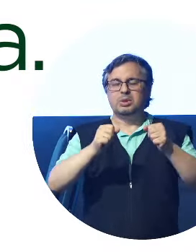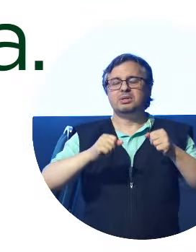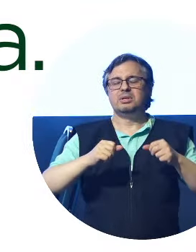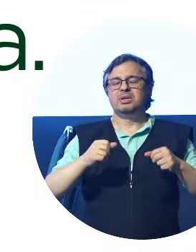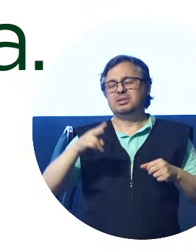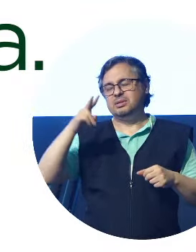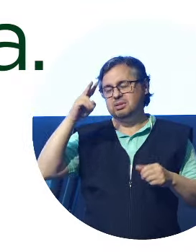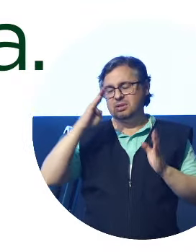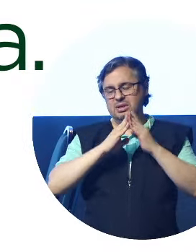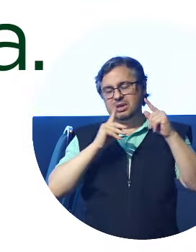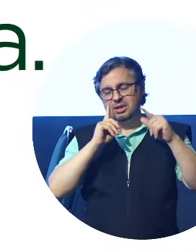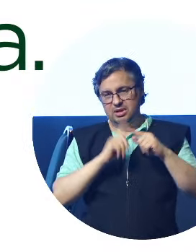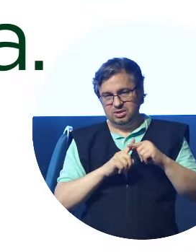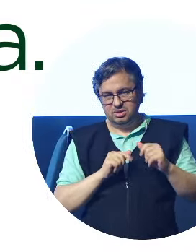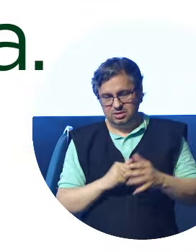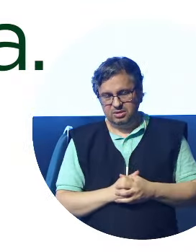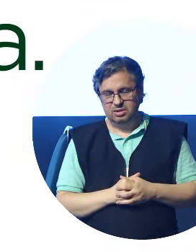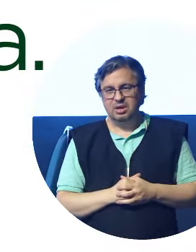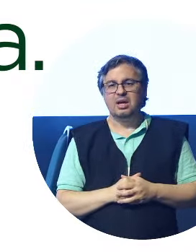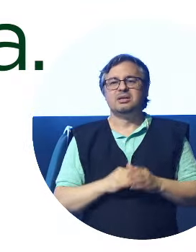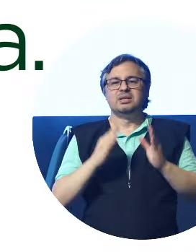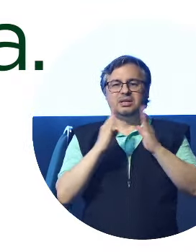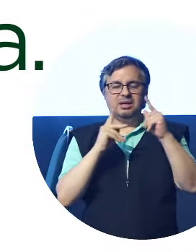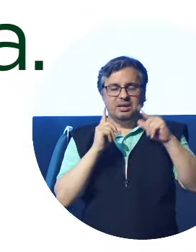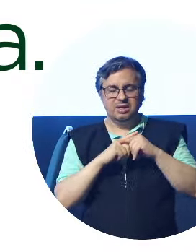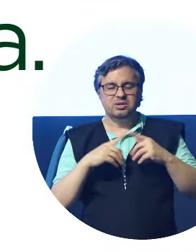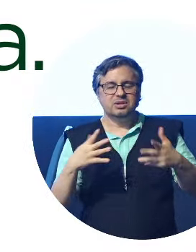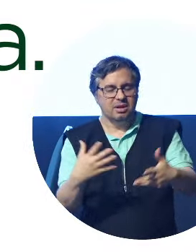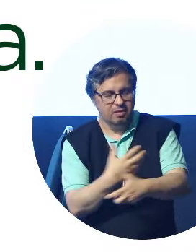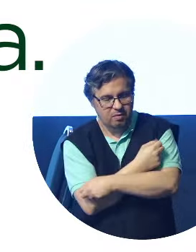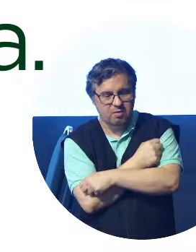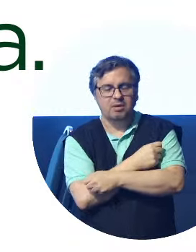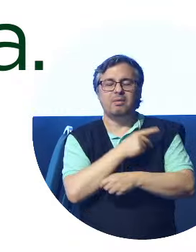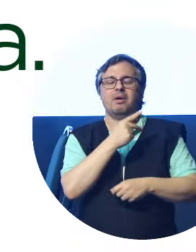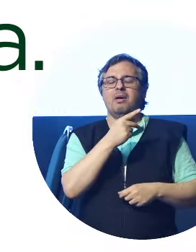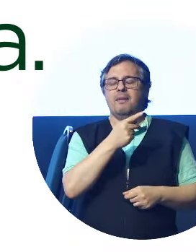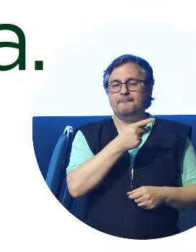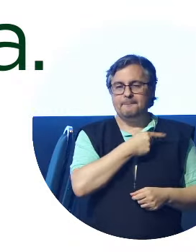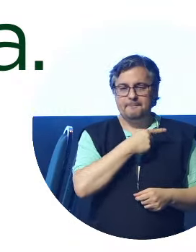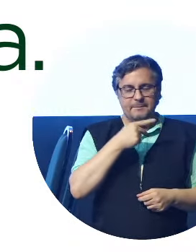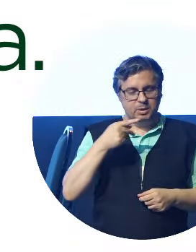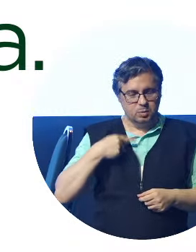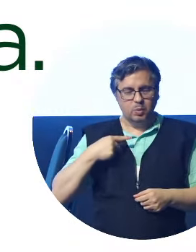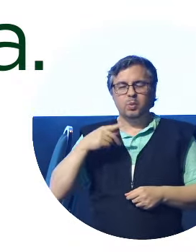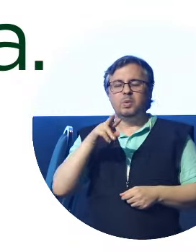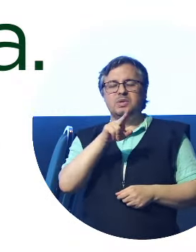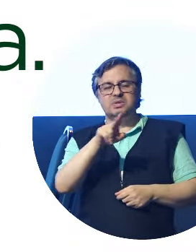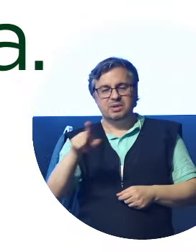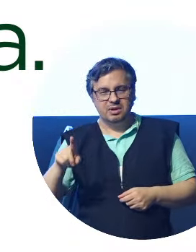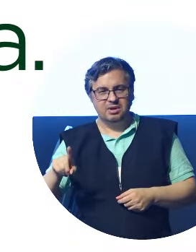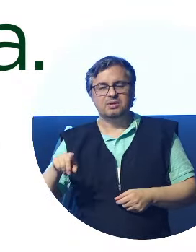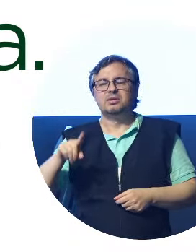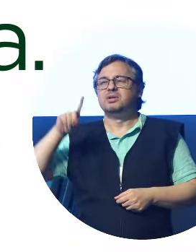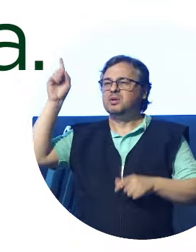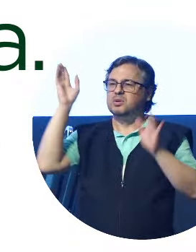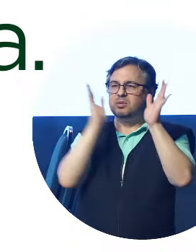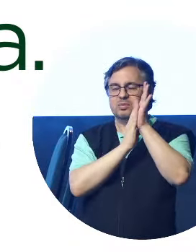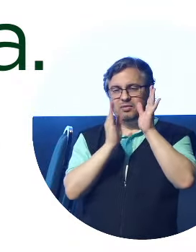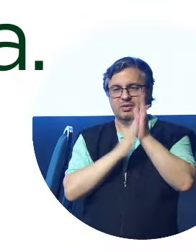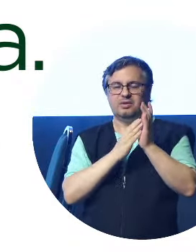têm ajudado a Vila Minha Pátria. As igrejas acolhedoras são inúmeras, pastores, igrejas de vários lugares. Deus seja louvado pela vida de